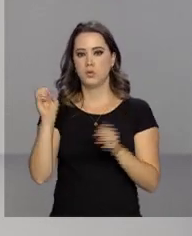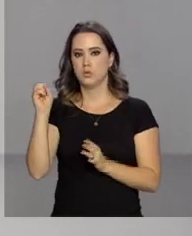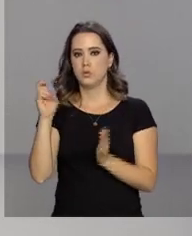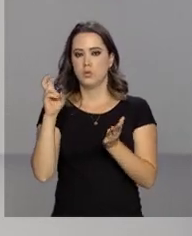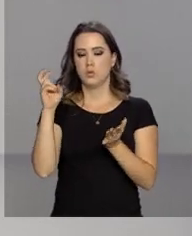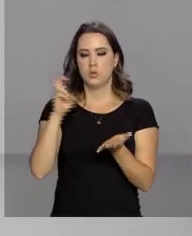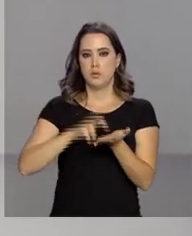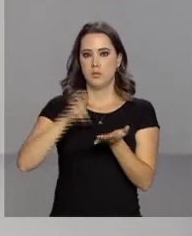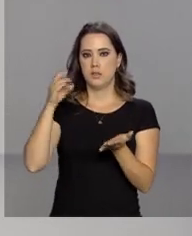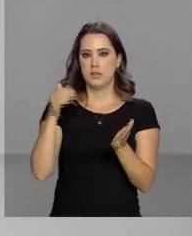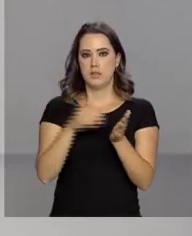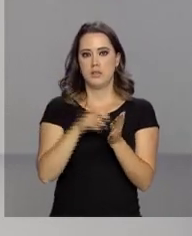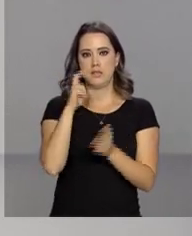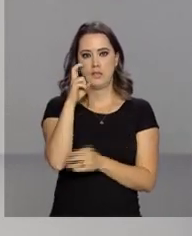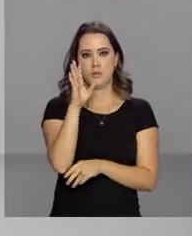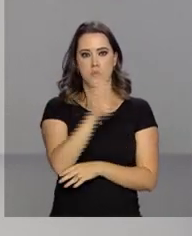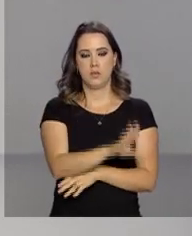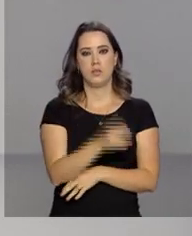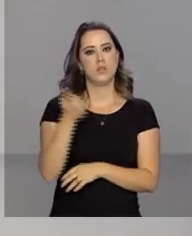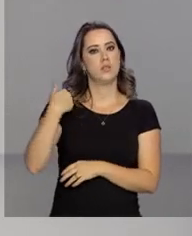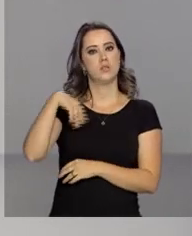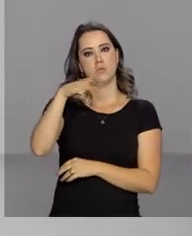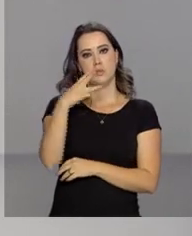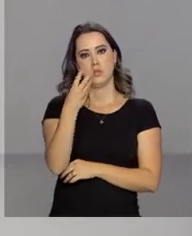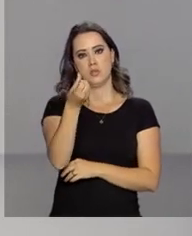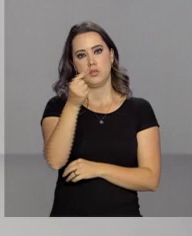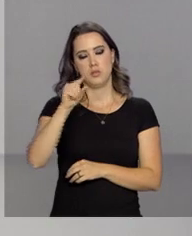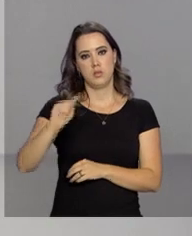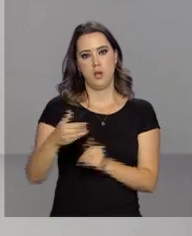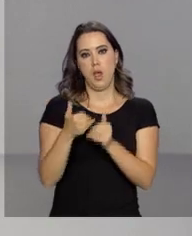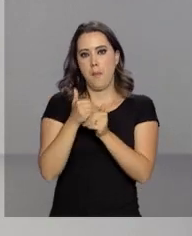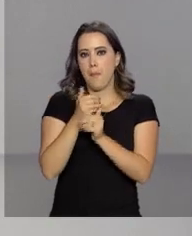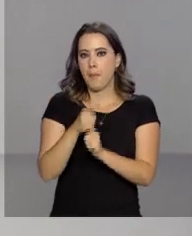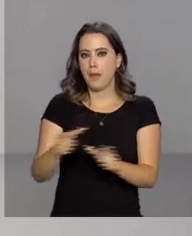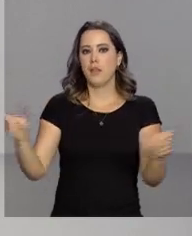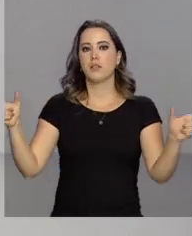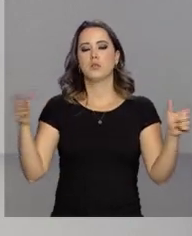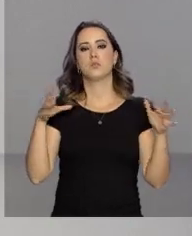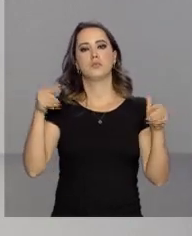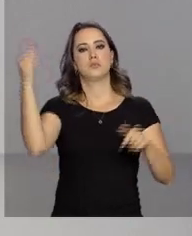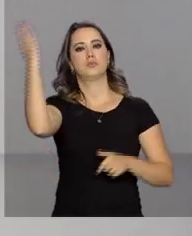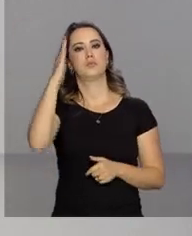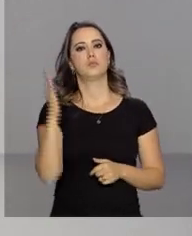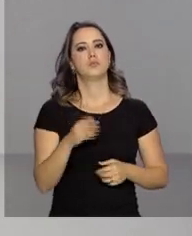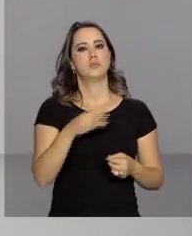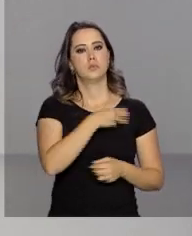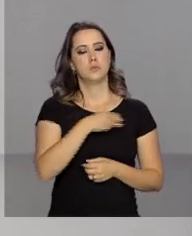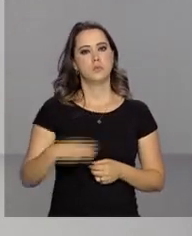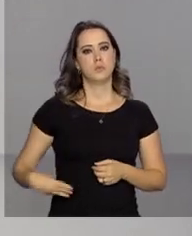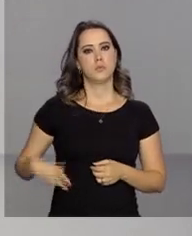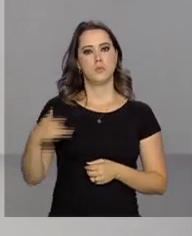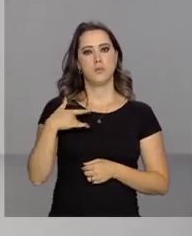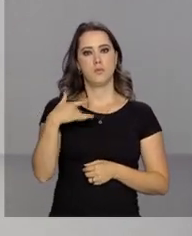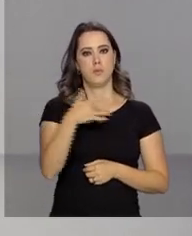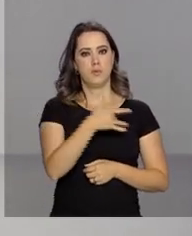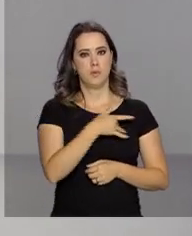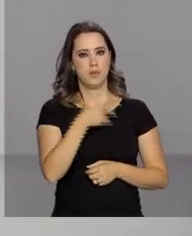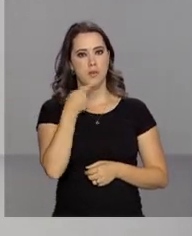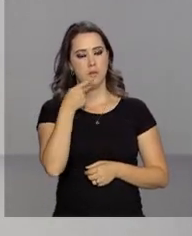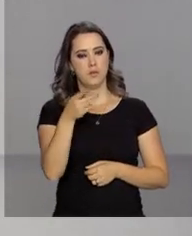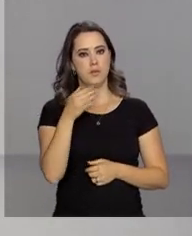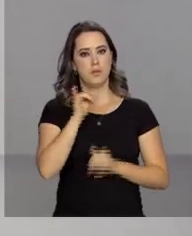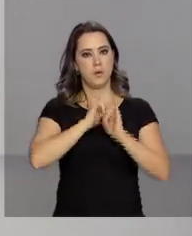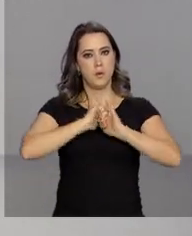da tarde mais de 36 mil estarão de portas abertas em todo o brasil o ministro da saúde gilberto occhi